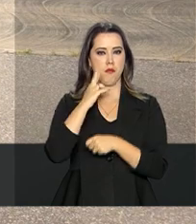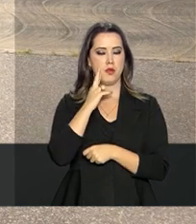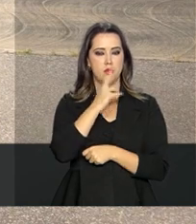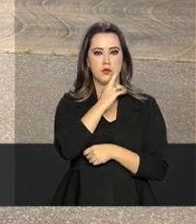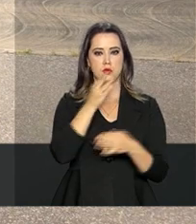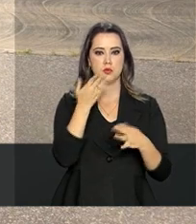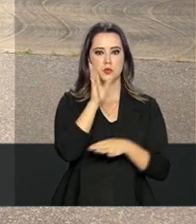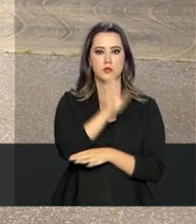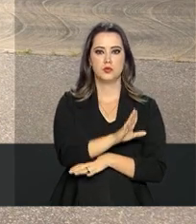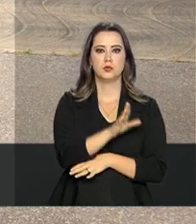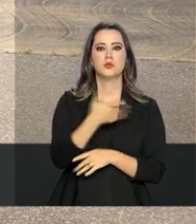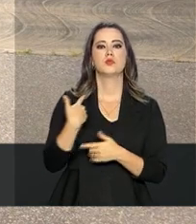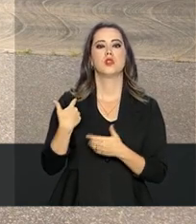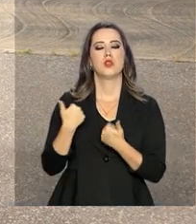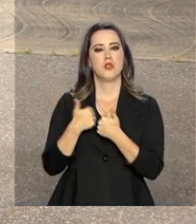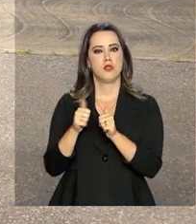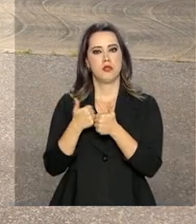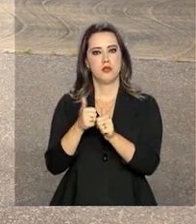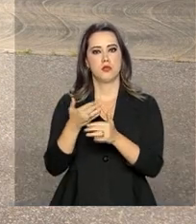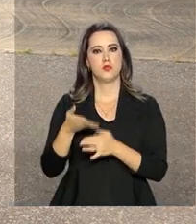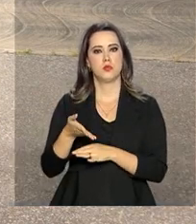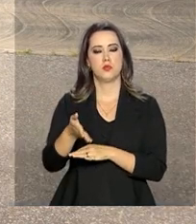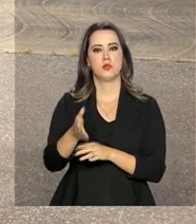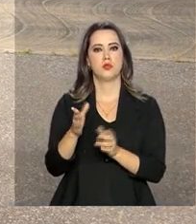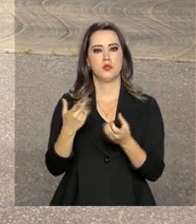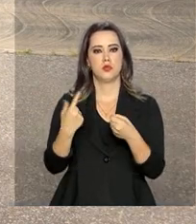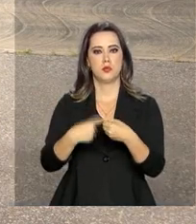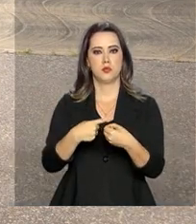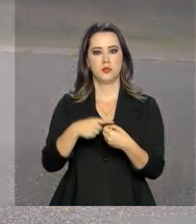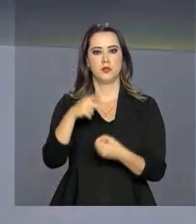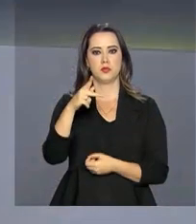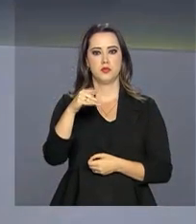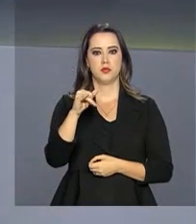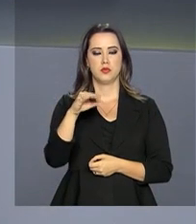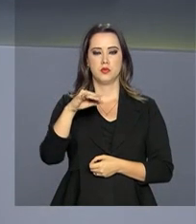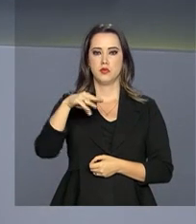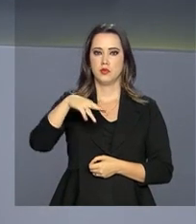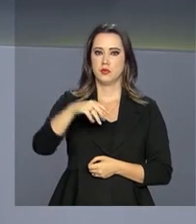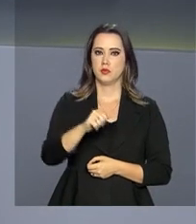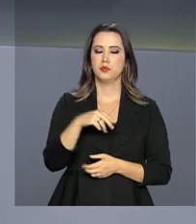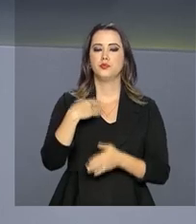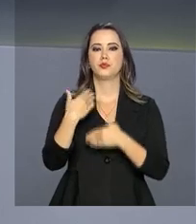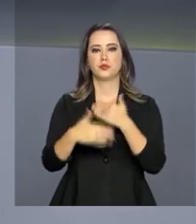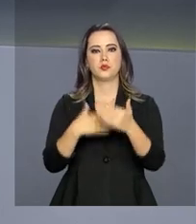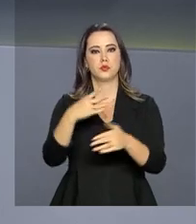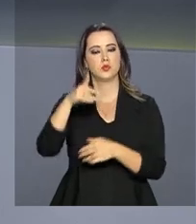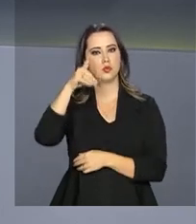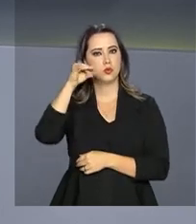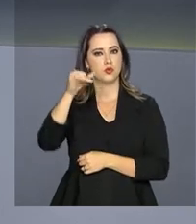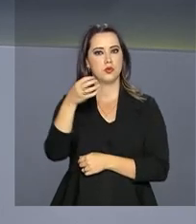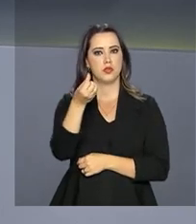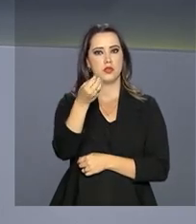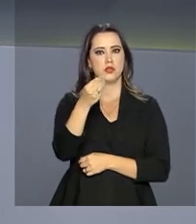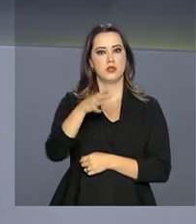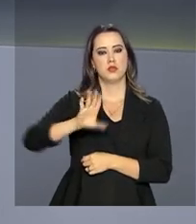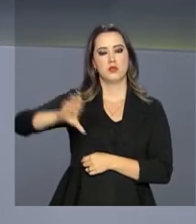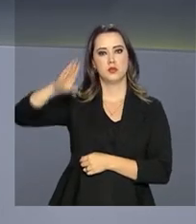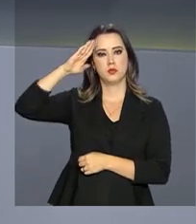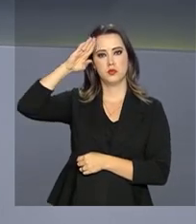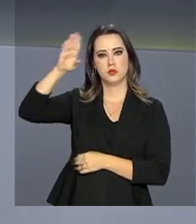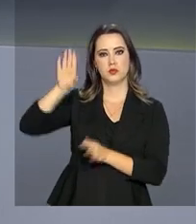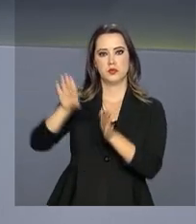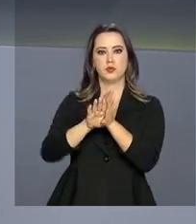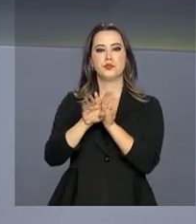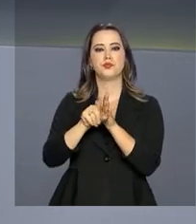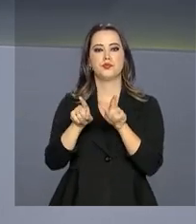da tarde e seguem neste momento para pacaraíma nos próximos dias outro grupo de 60 agentes devem